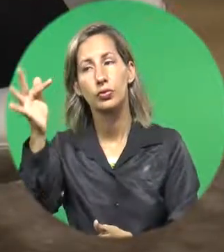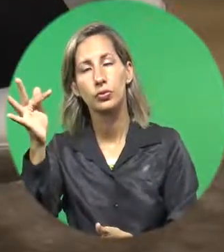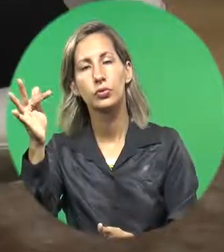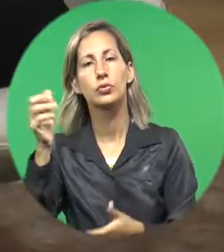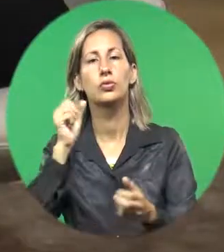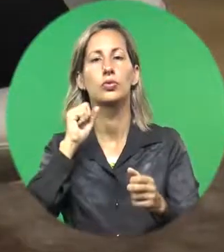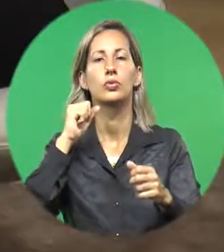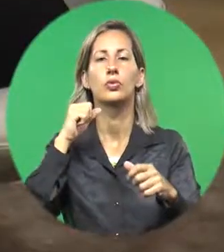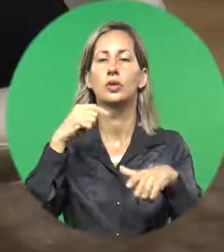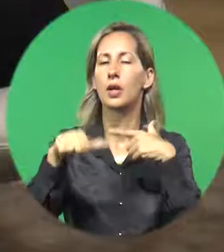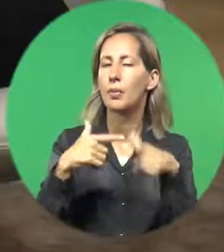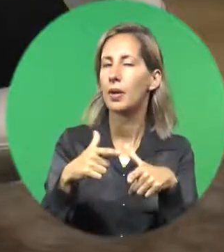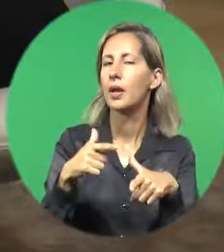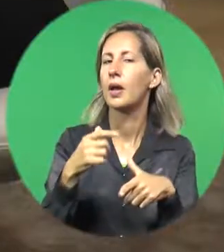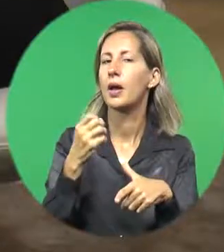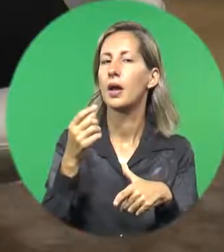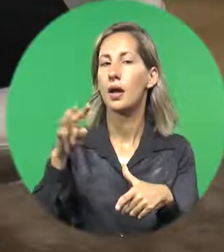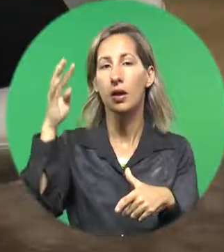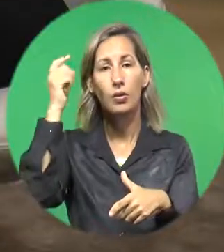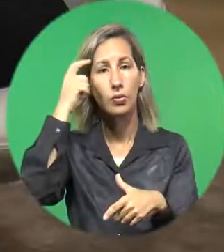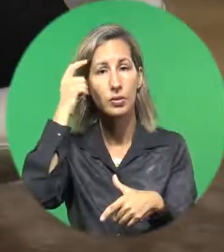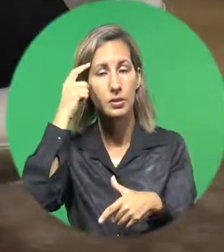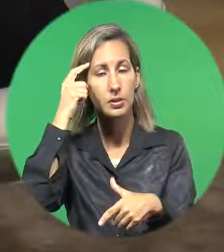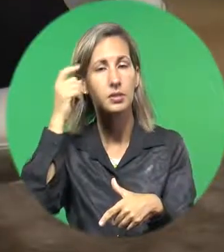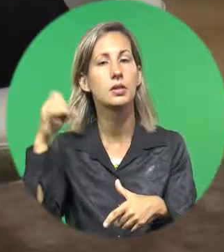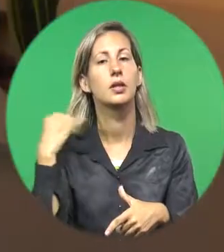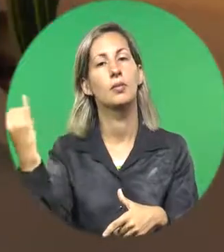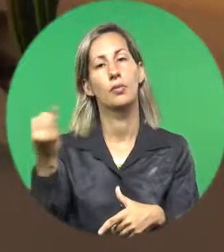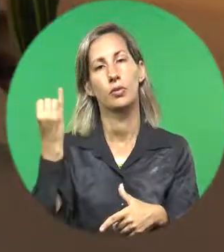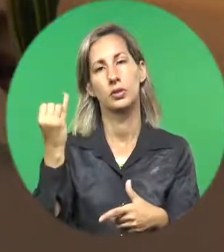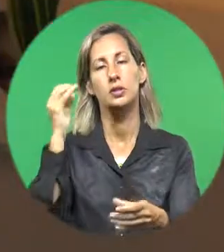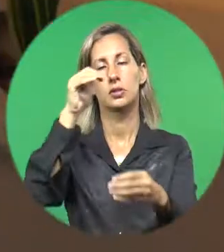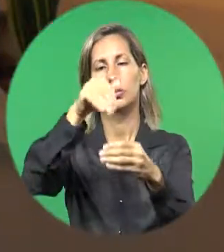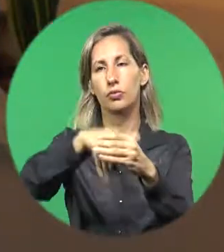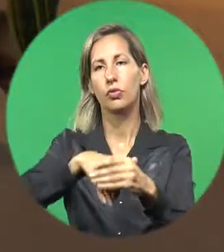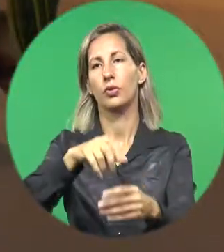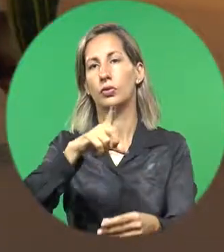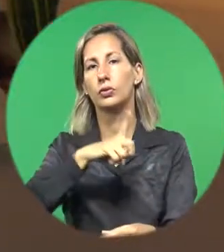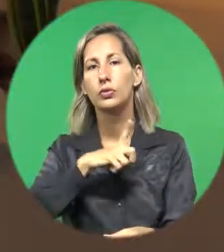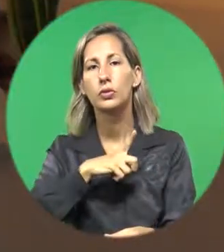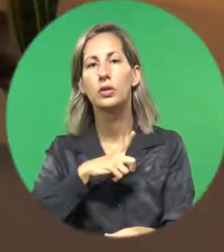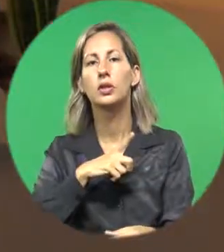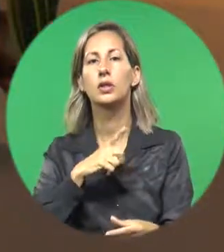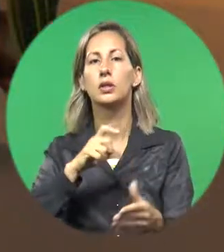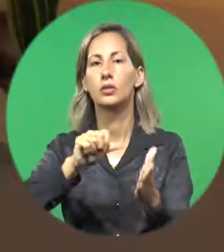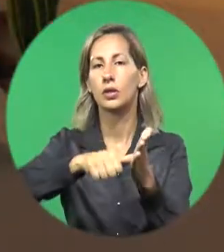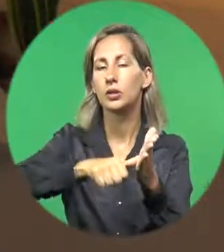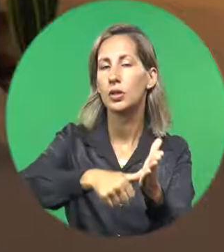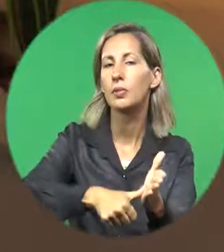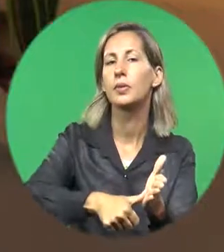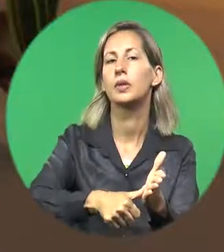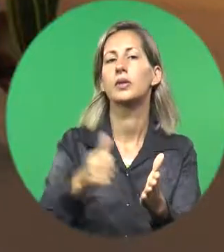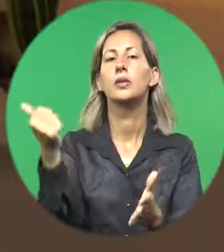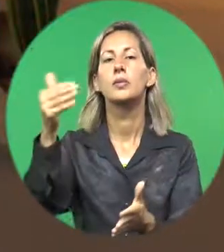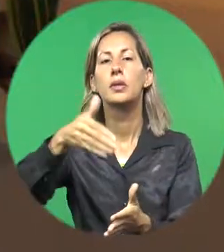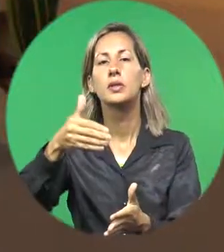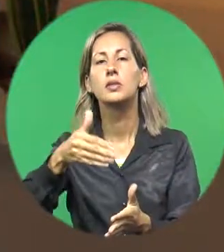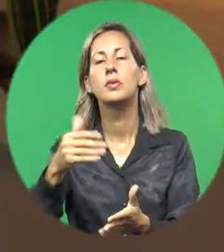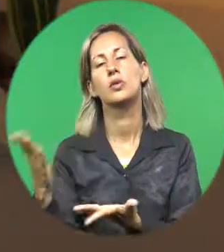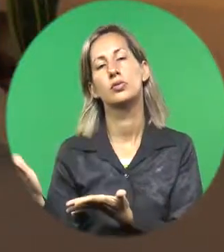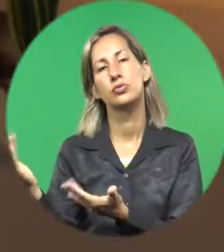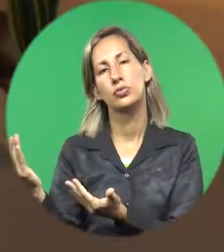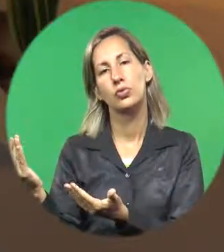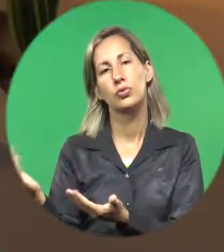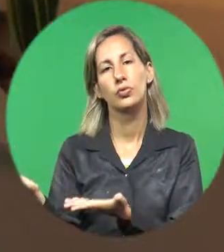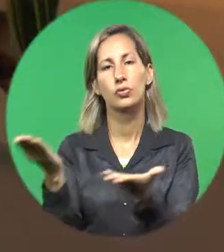que ele possa trabalhar muito a conscientização sobre a importância do voto e do alistamento e da participação